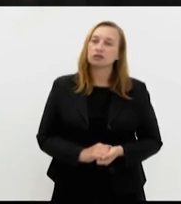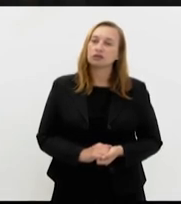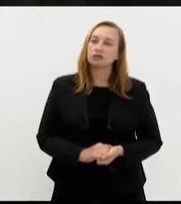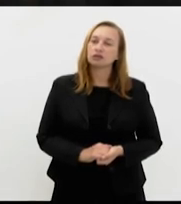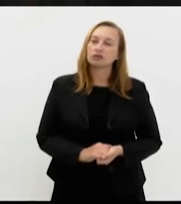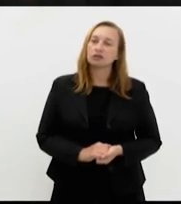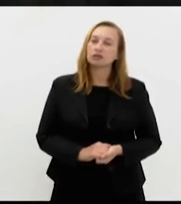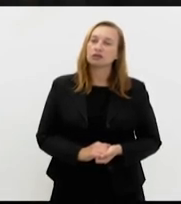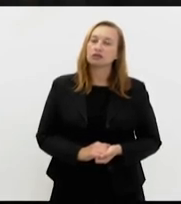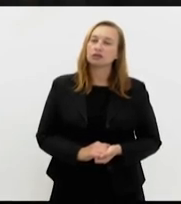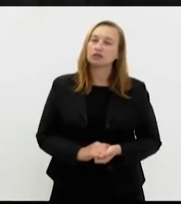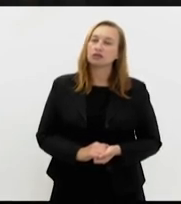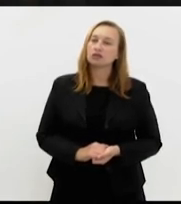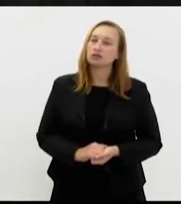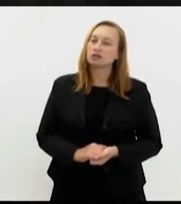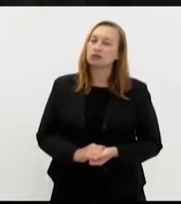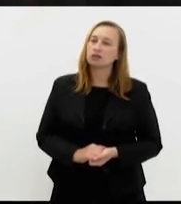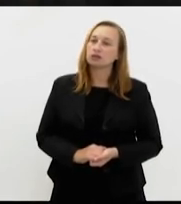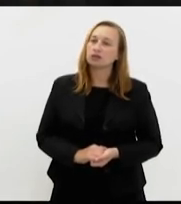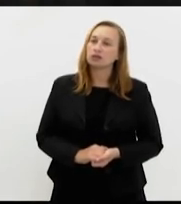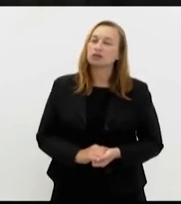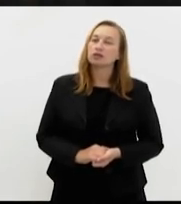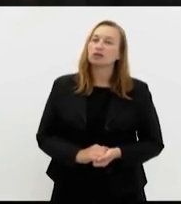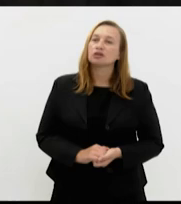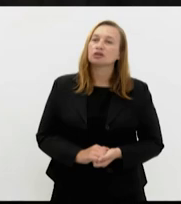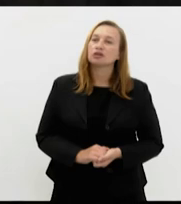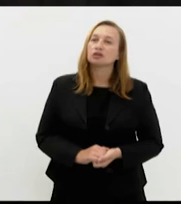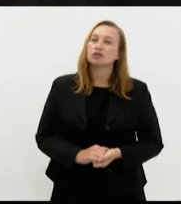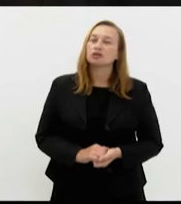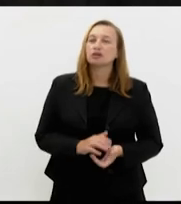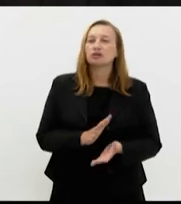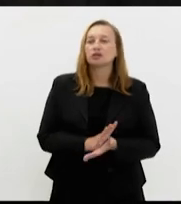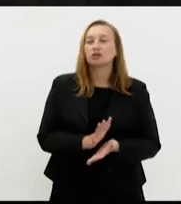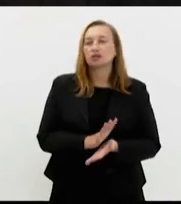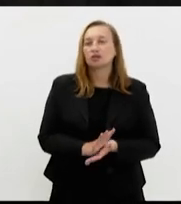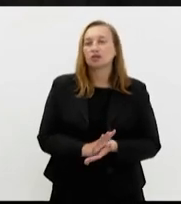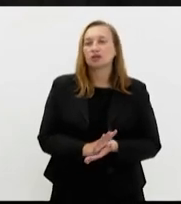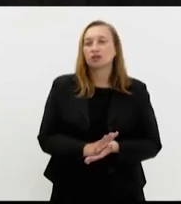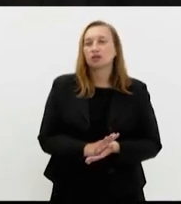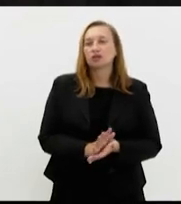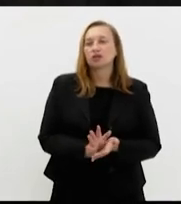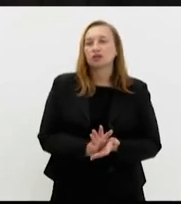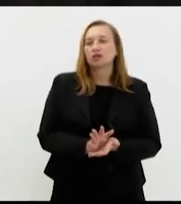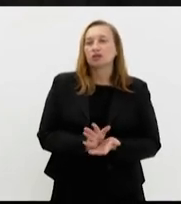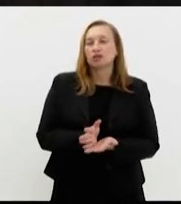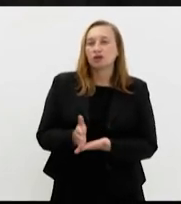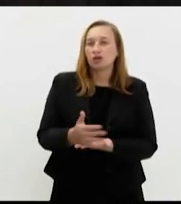do demonstrativo de receita do Estado do ano de 23.